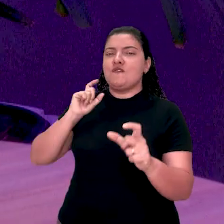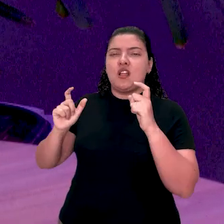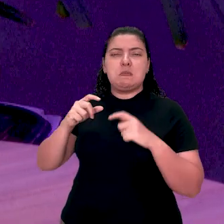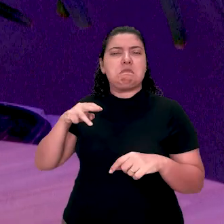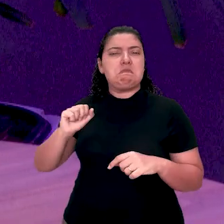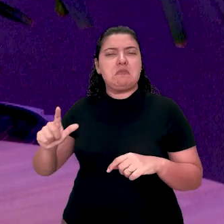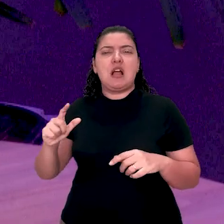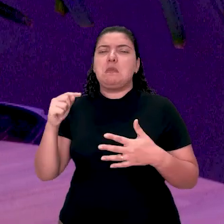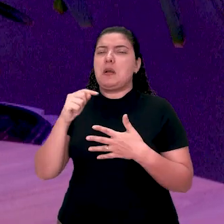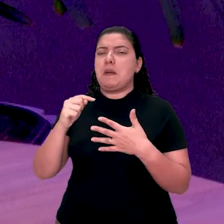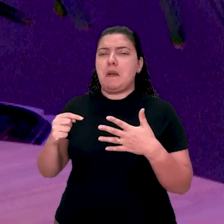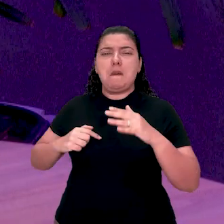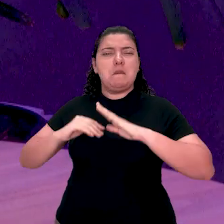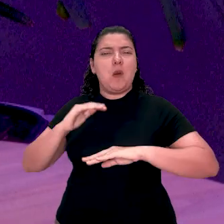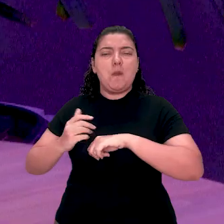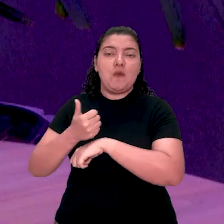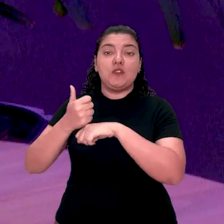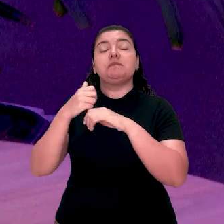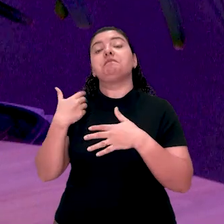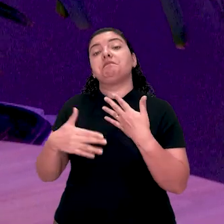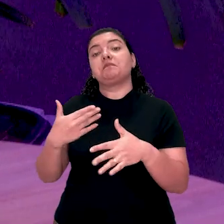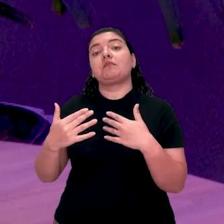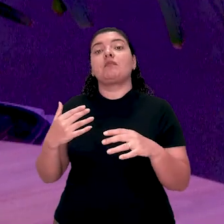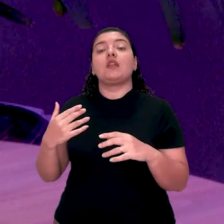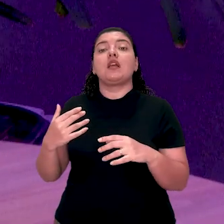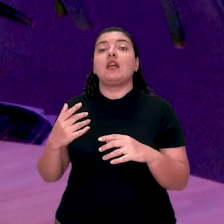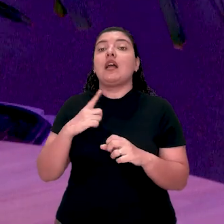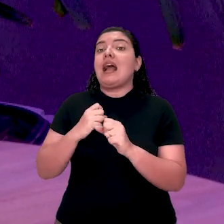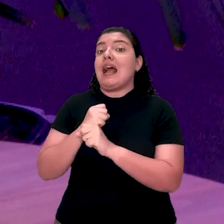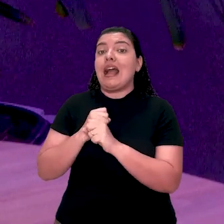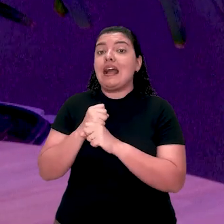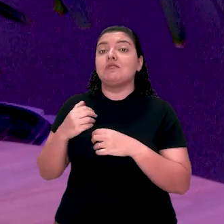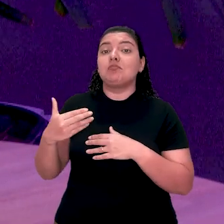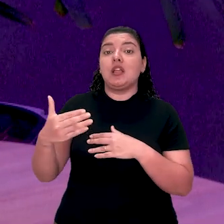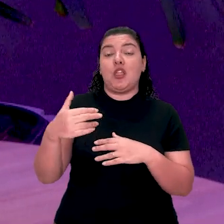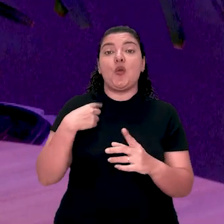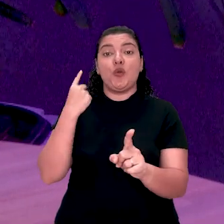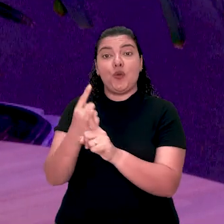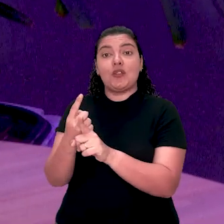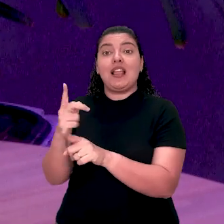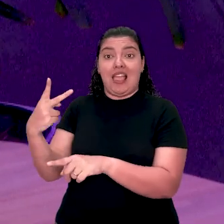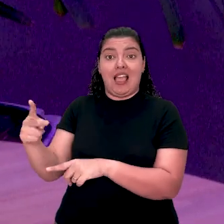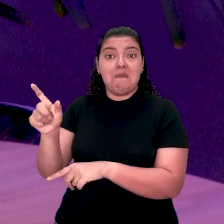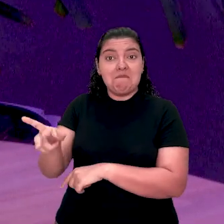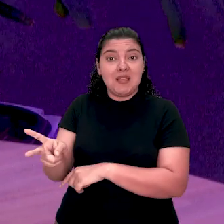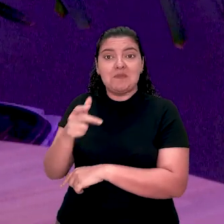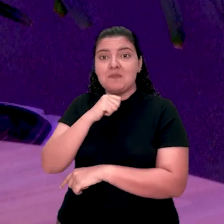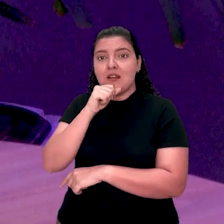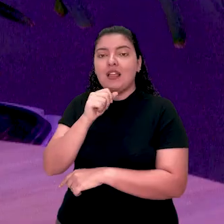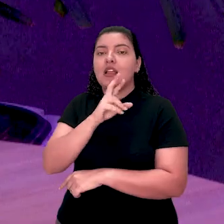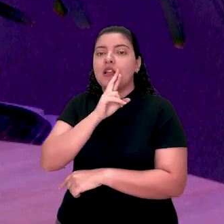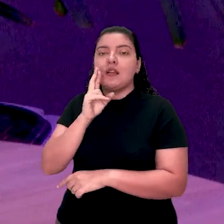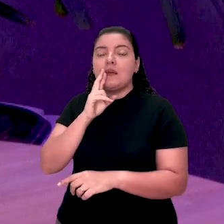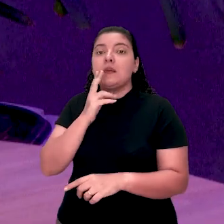muito, muito mal de mim como profissional. E depois de muitos anos, eu encontrei com essa mãe no restaurante. Sim. E ela